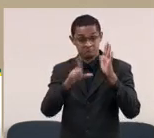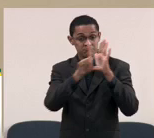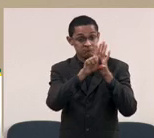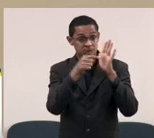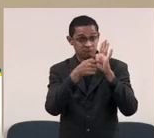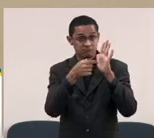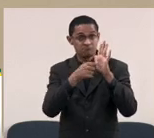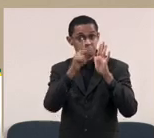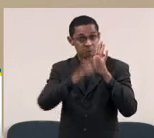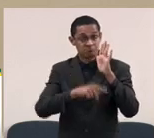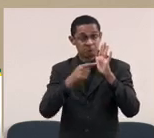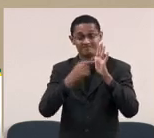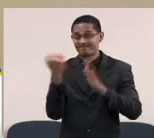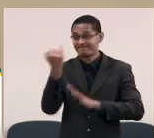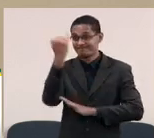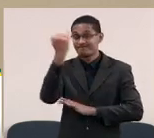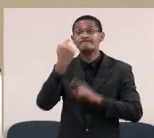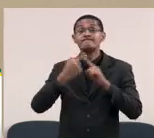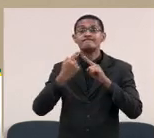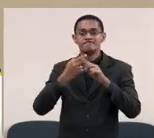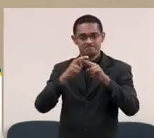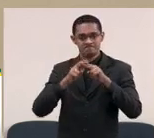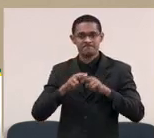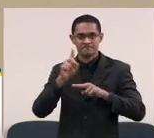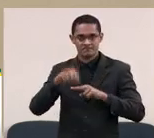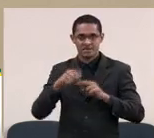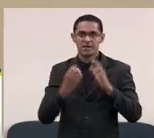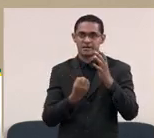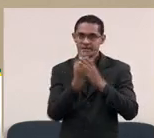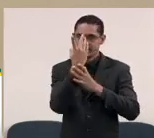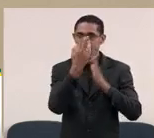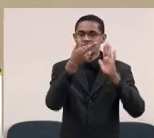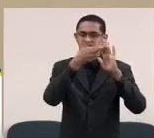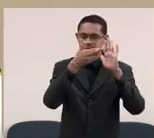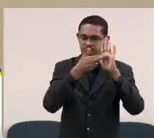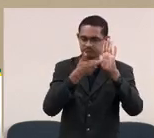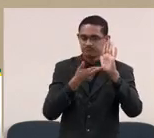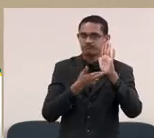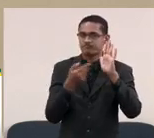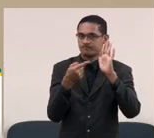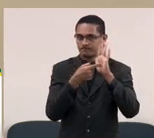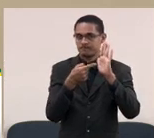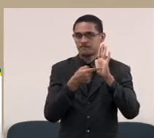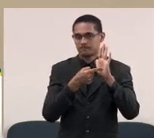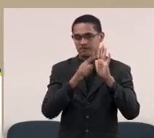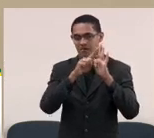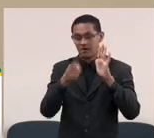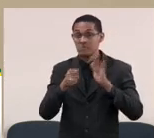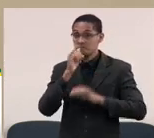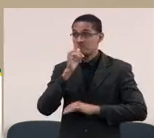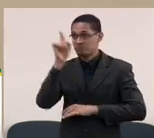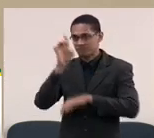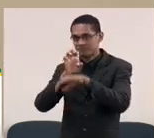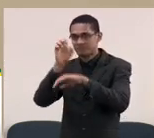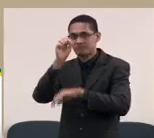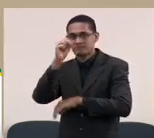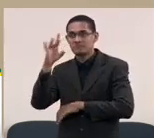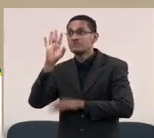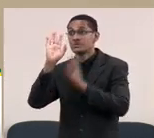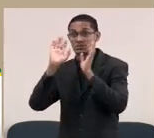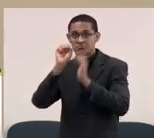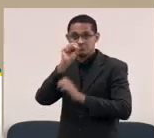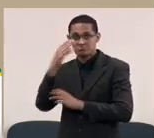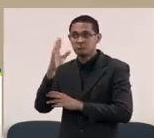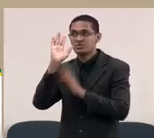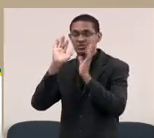quê? Porque define os parâmetros para que isso aconteça. No estado de Santa Catarina, isso já virou realidade,